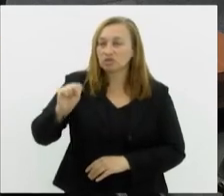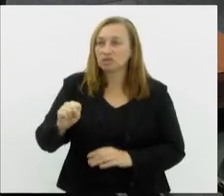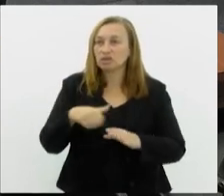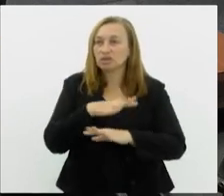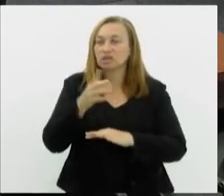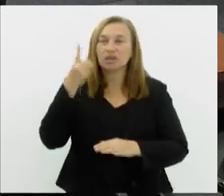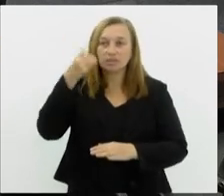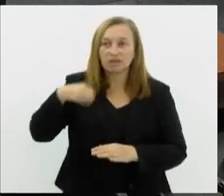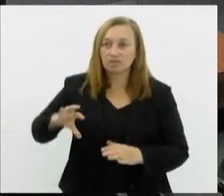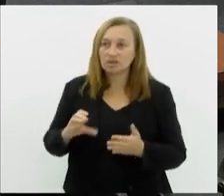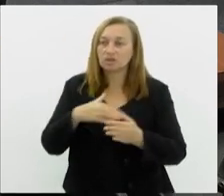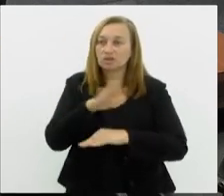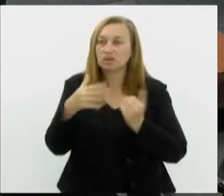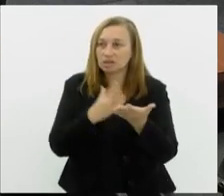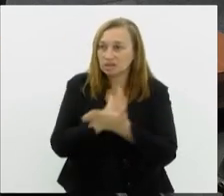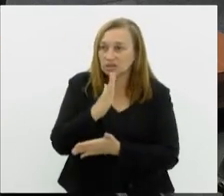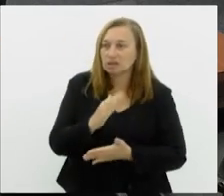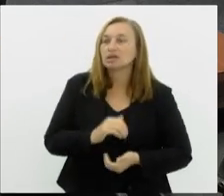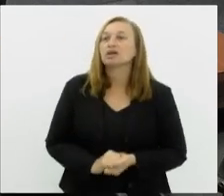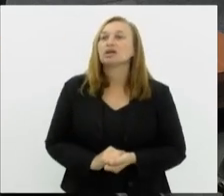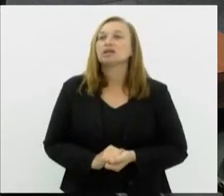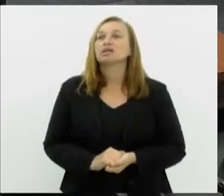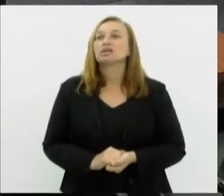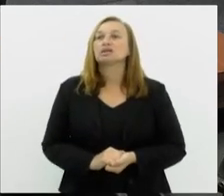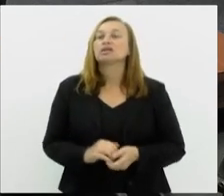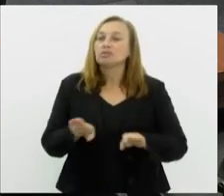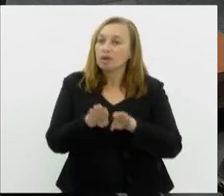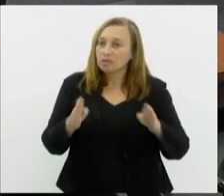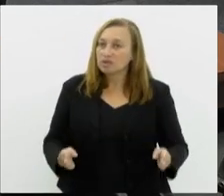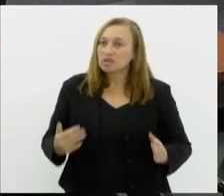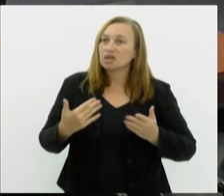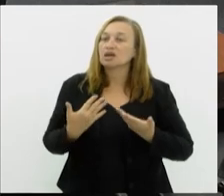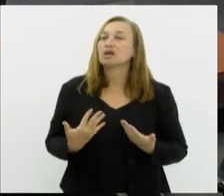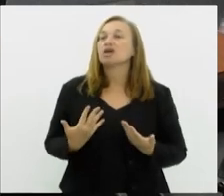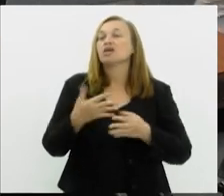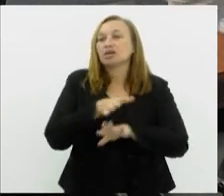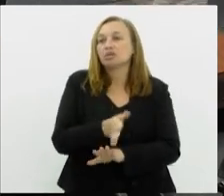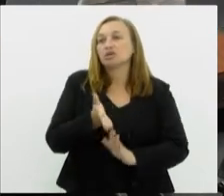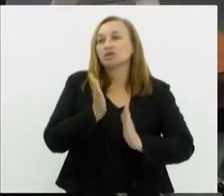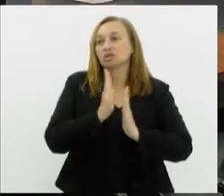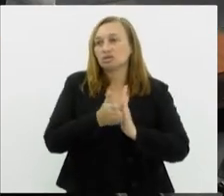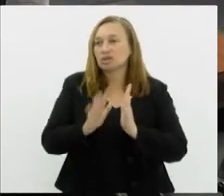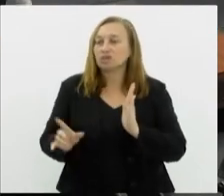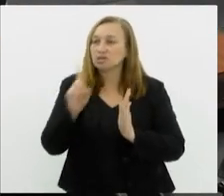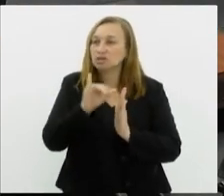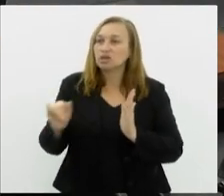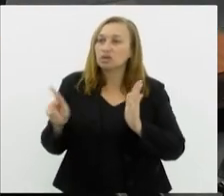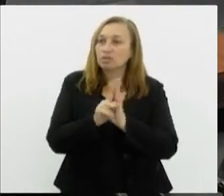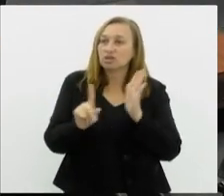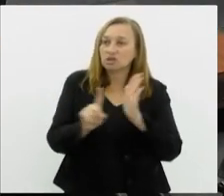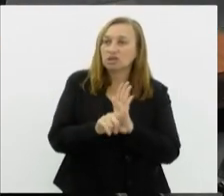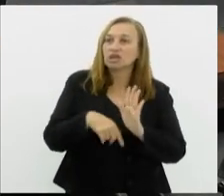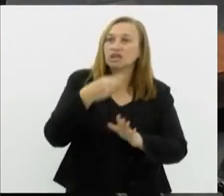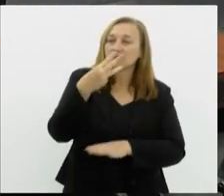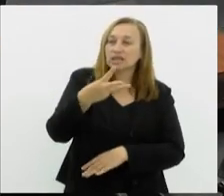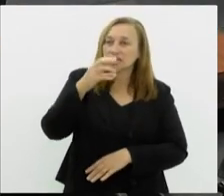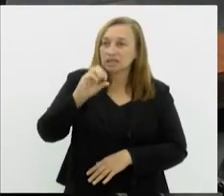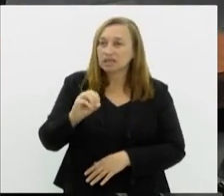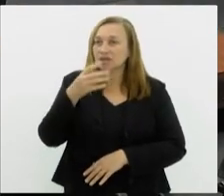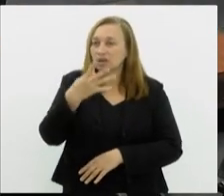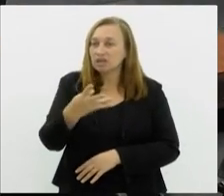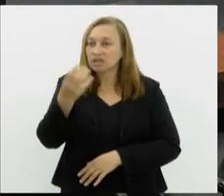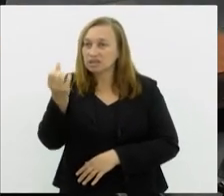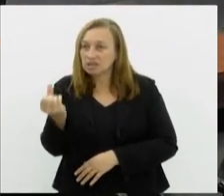que aprovam, permaneçam como estão, aprovado. Há sobre a mesa requerimento de inclusão no ordem do dia do projeto de lei